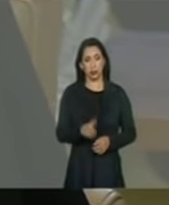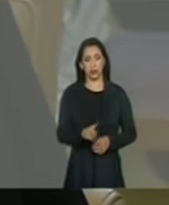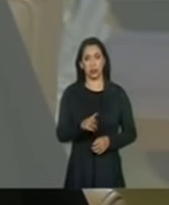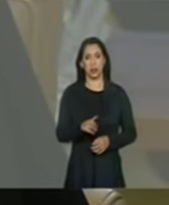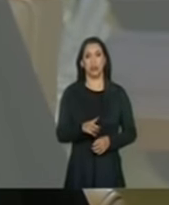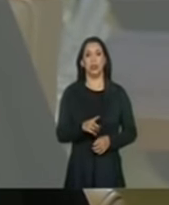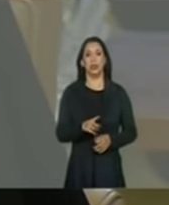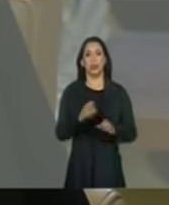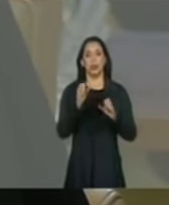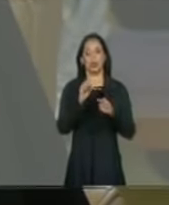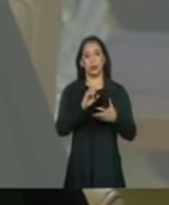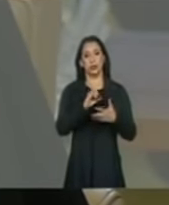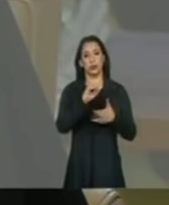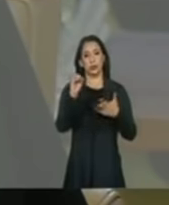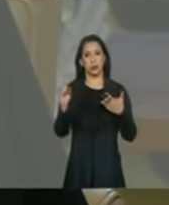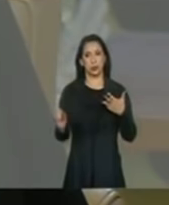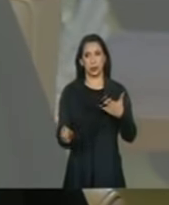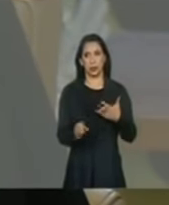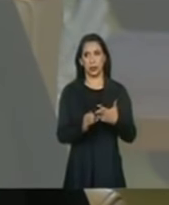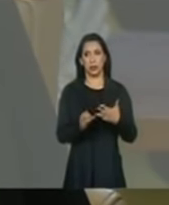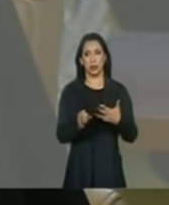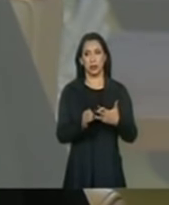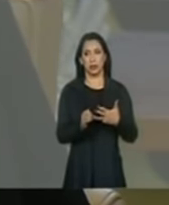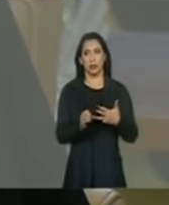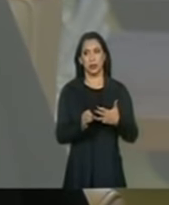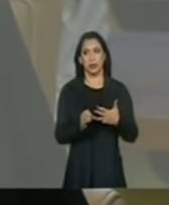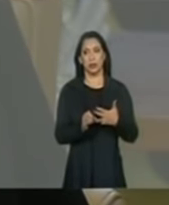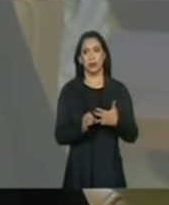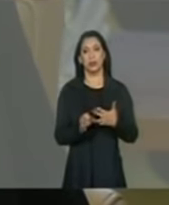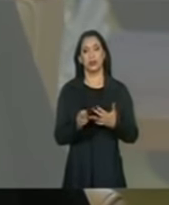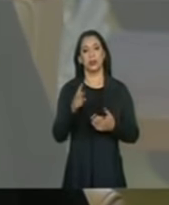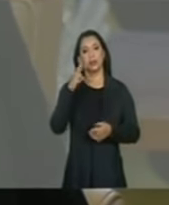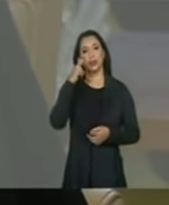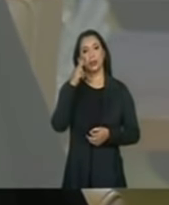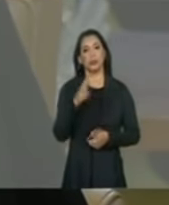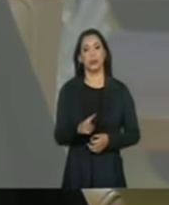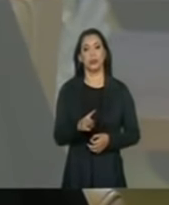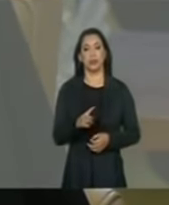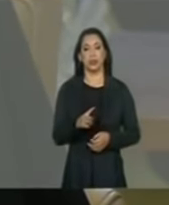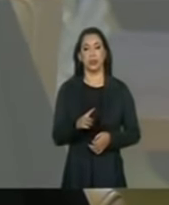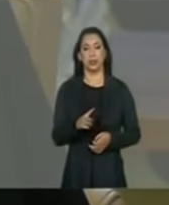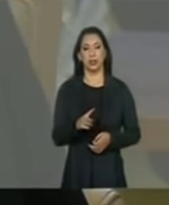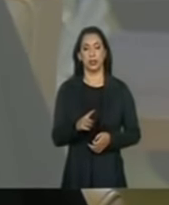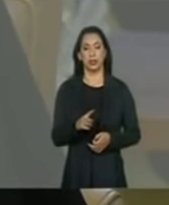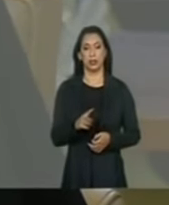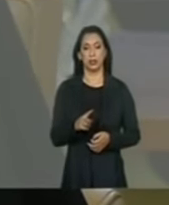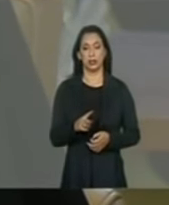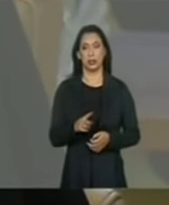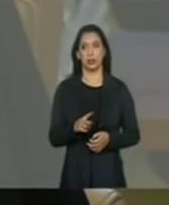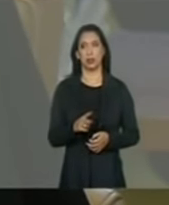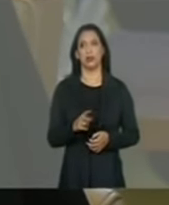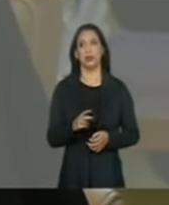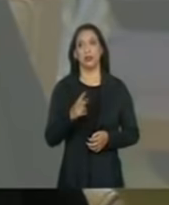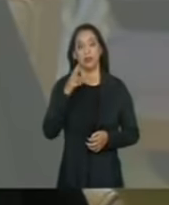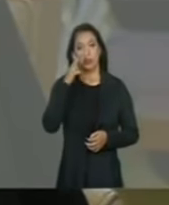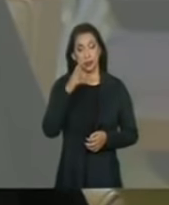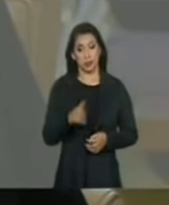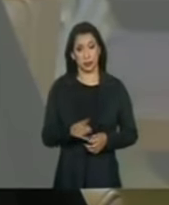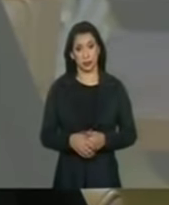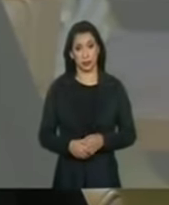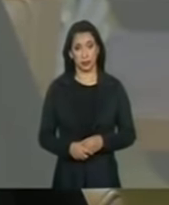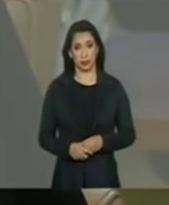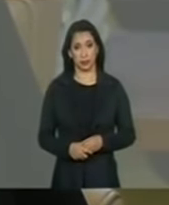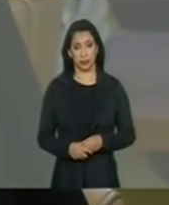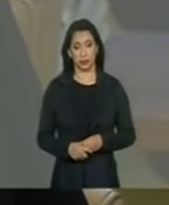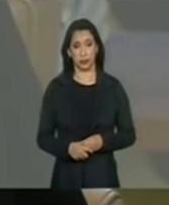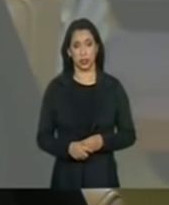lado e agentes empresariais de outro reunidos em um imoral sodalício com objetivo